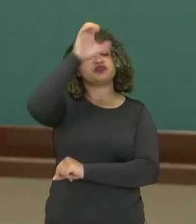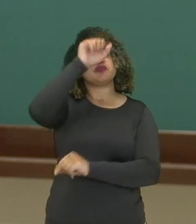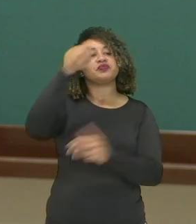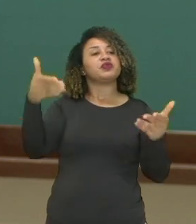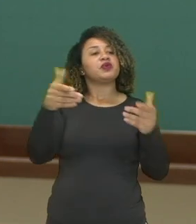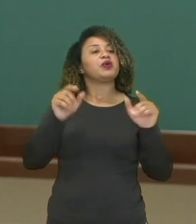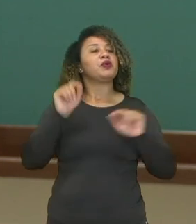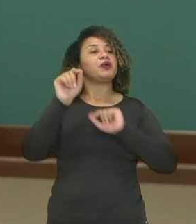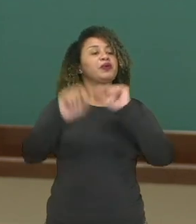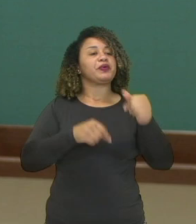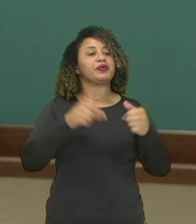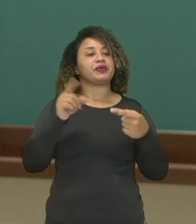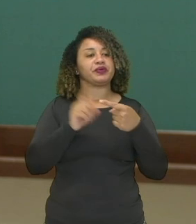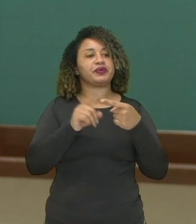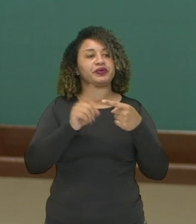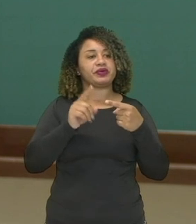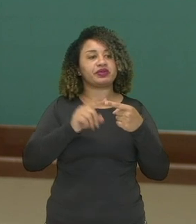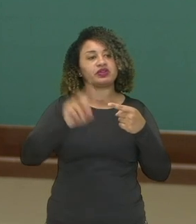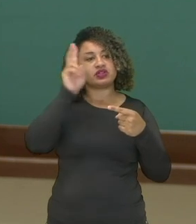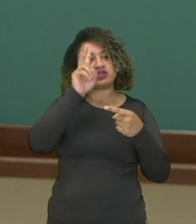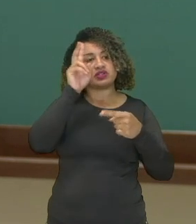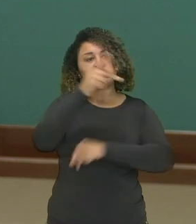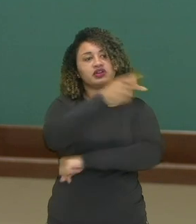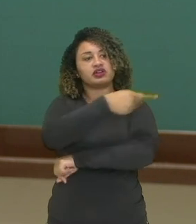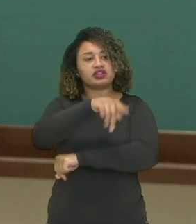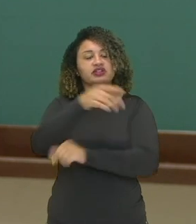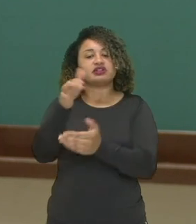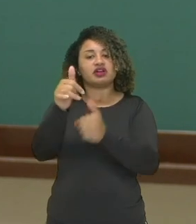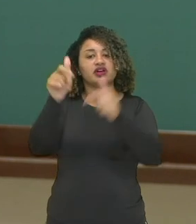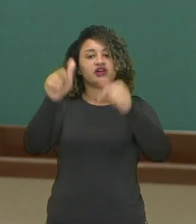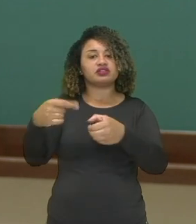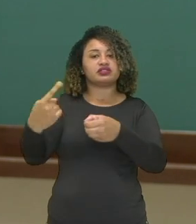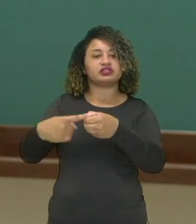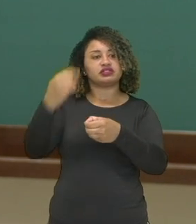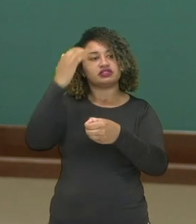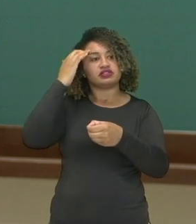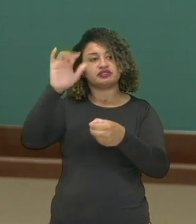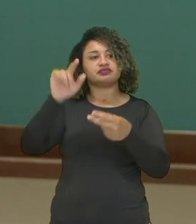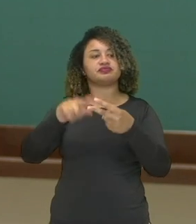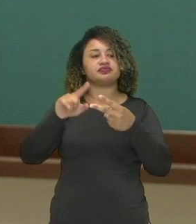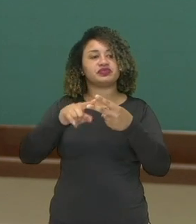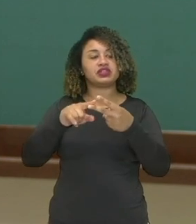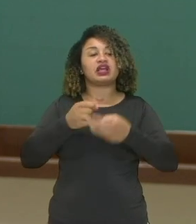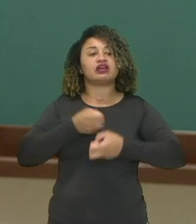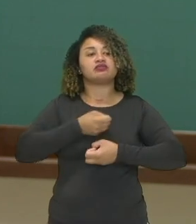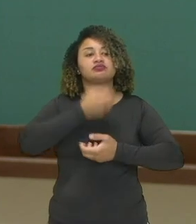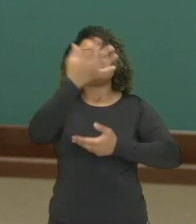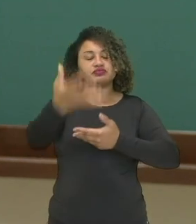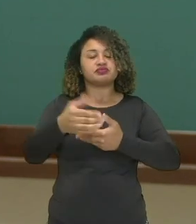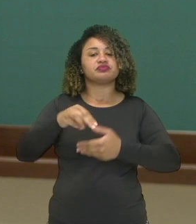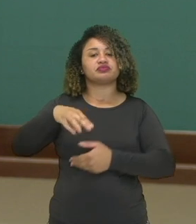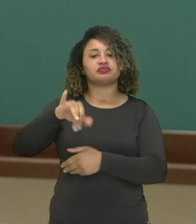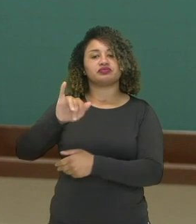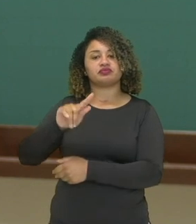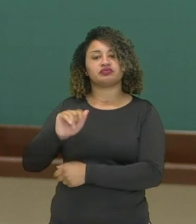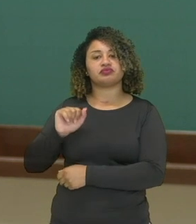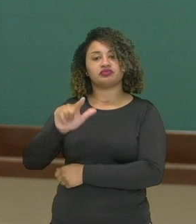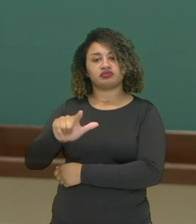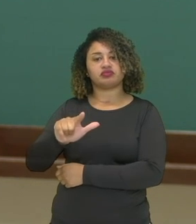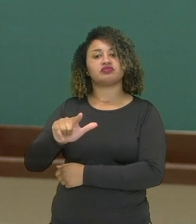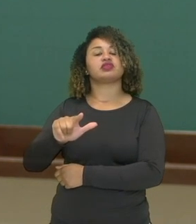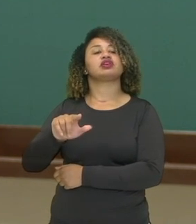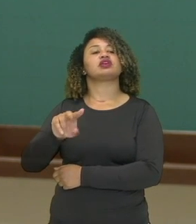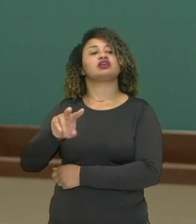hoje? História da Praça da Espanha em Curitiba, breve biografia de Miguel Cervantes e definição do farol do